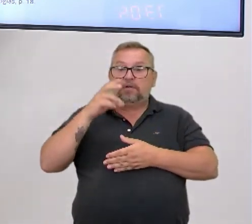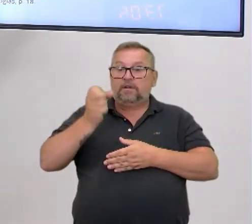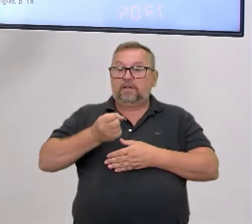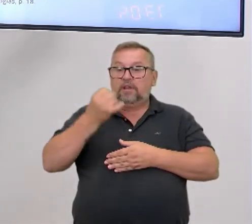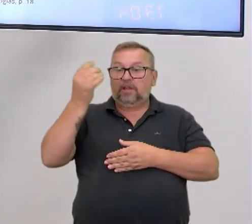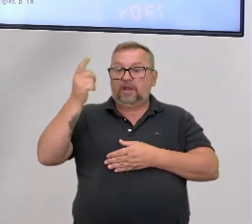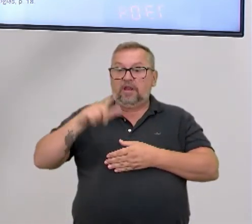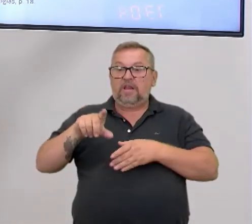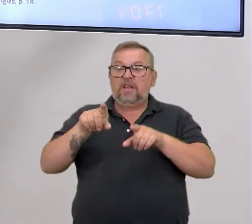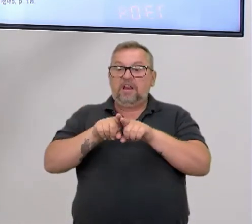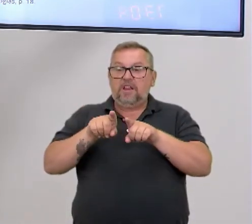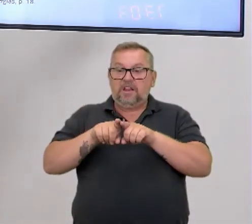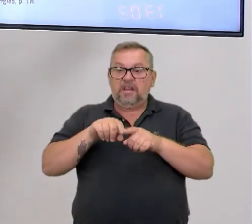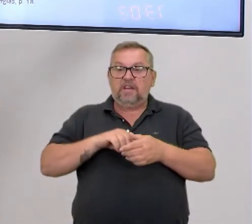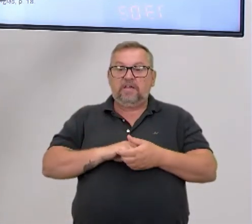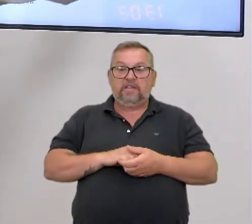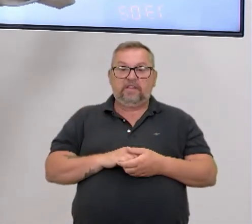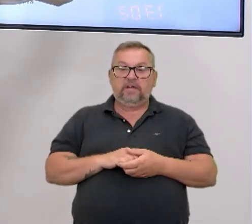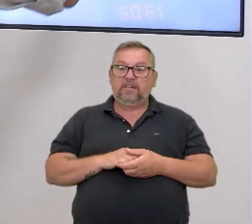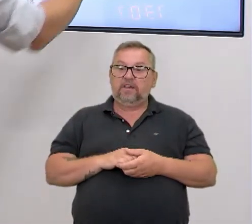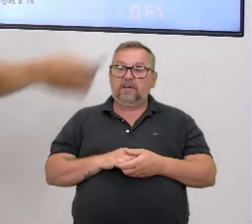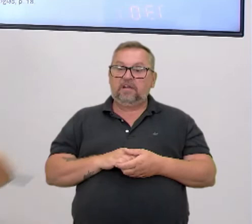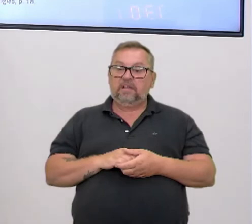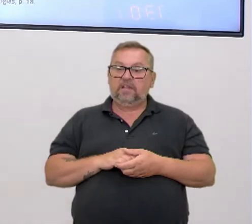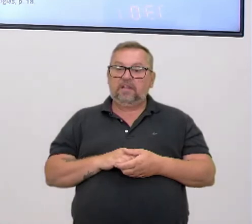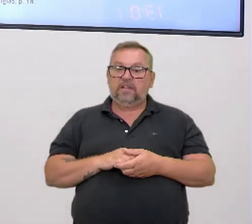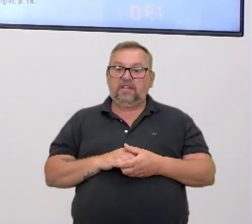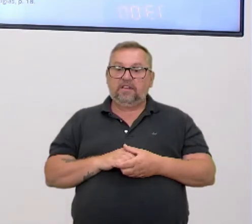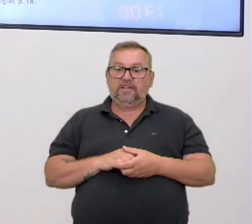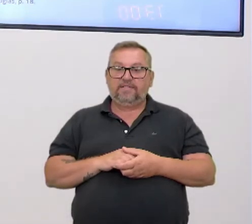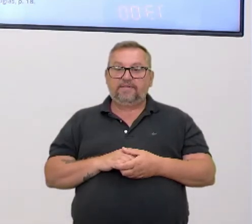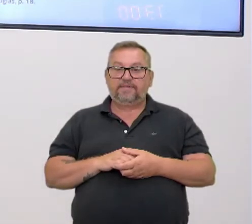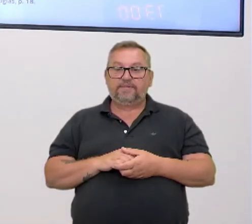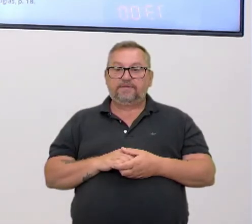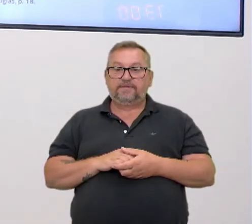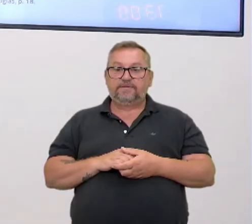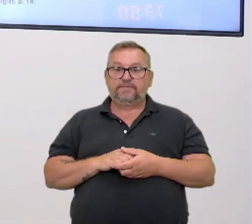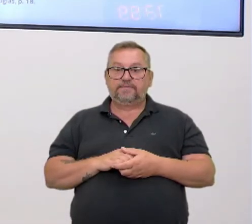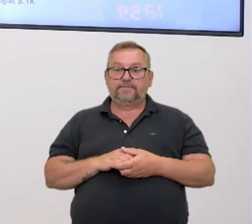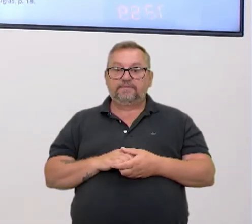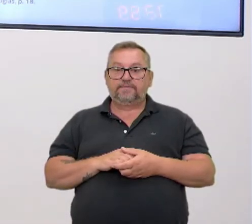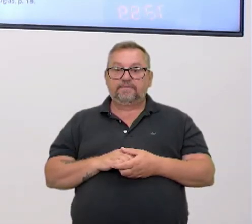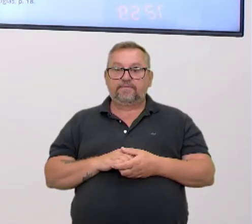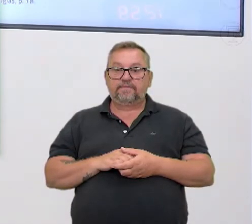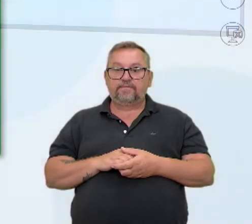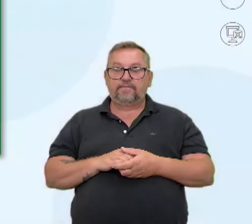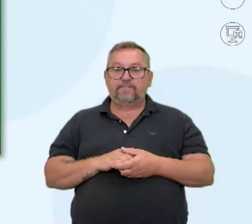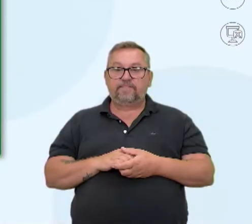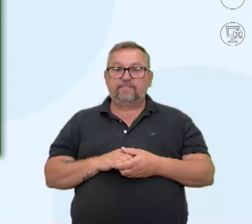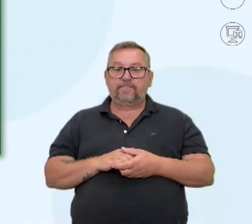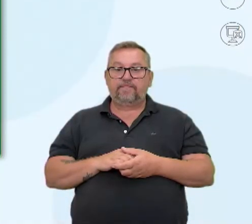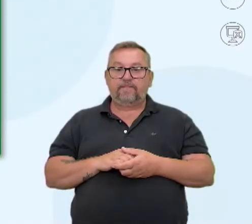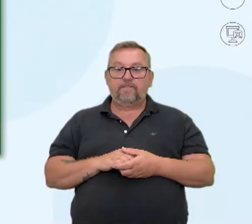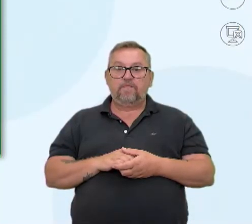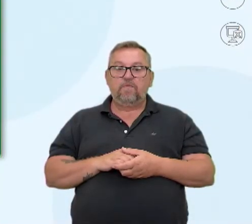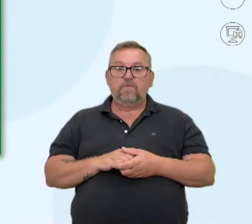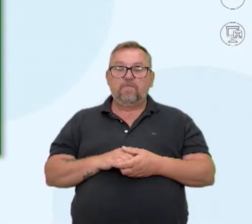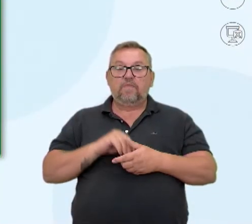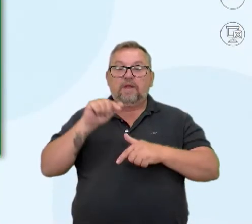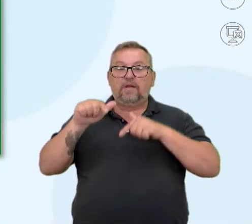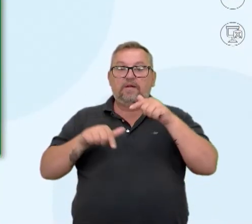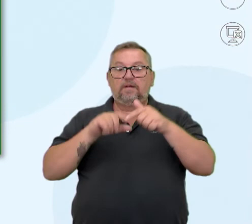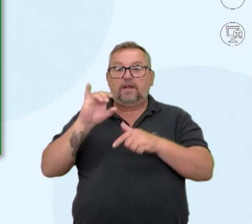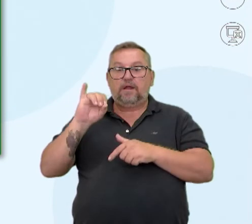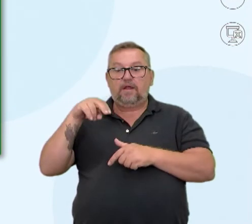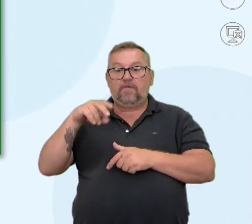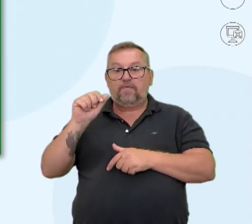outra possibilidade, aqui que eu vou subir uma animaçãozinha. Então, olha lá, esse pedacinho aqui. O que acontece? Ele é o famoso